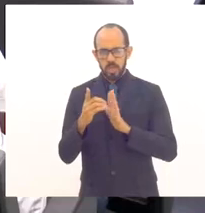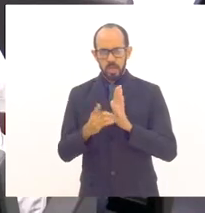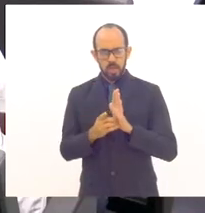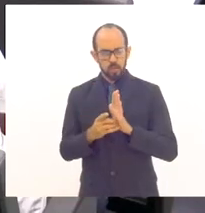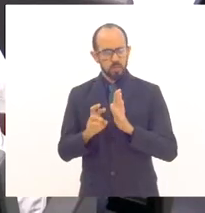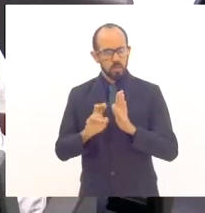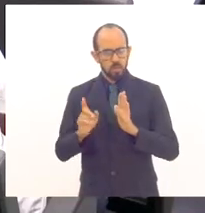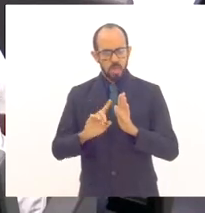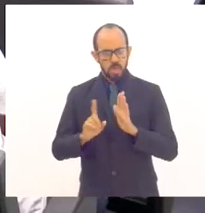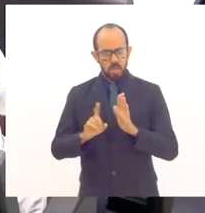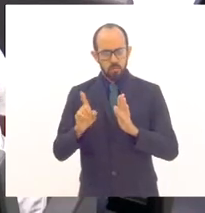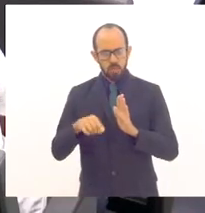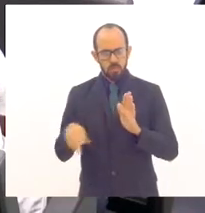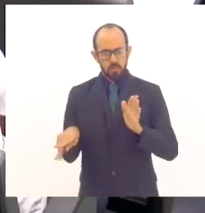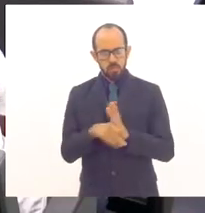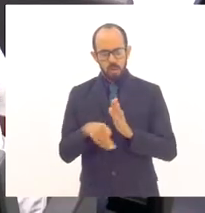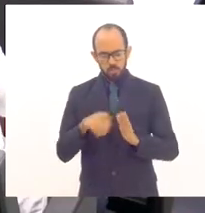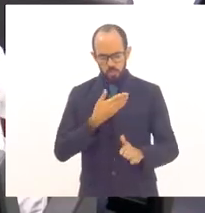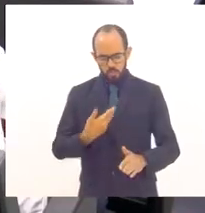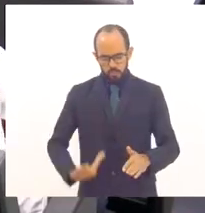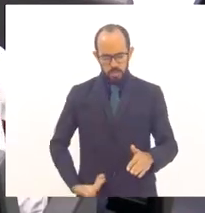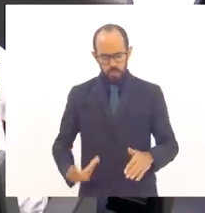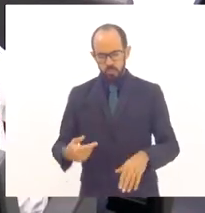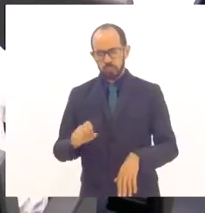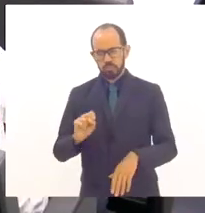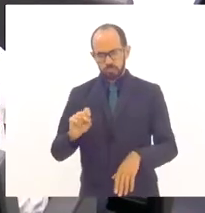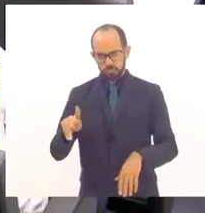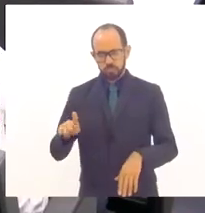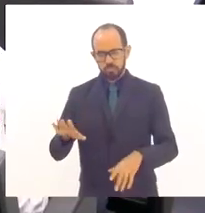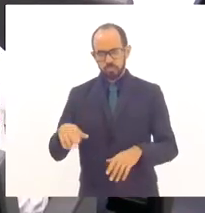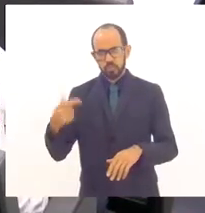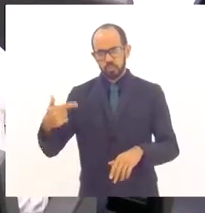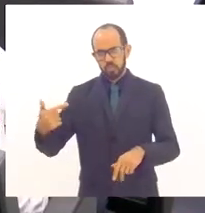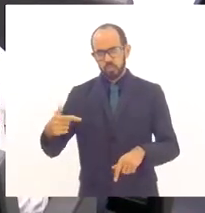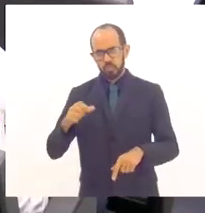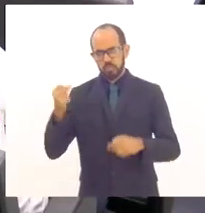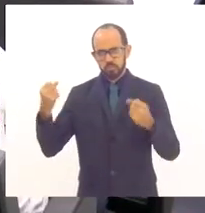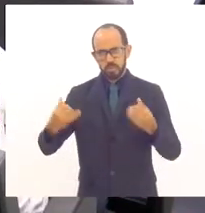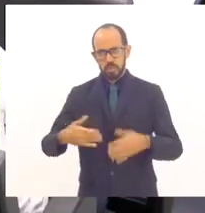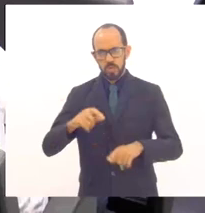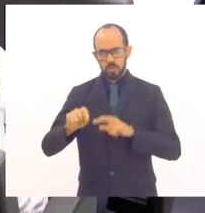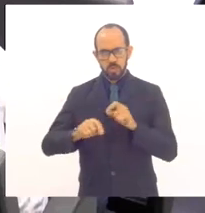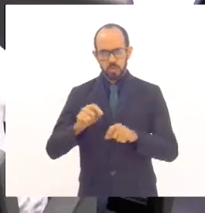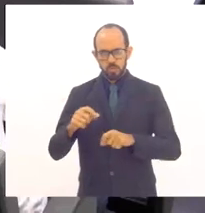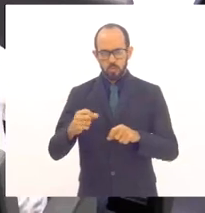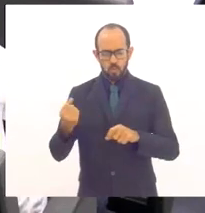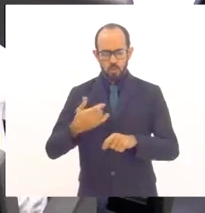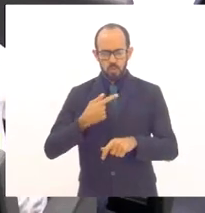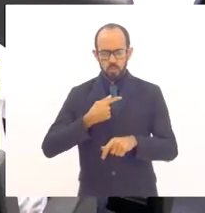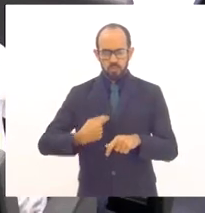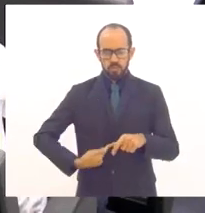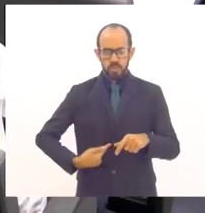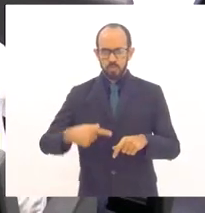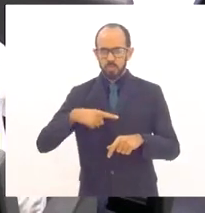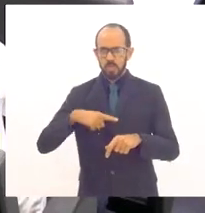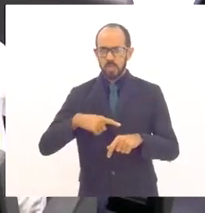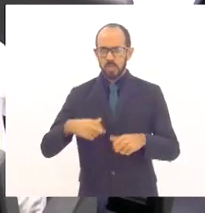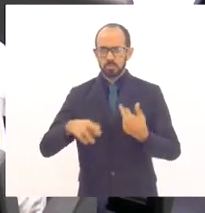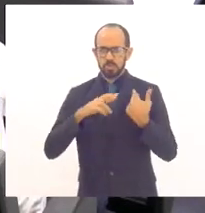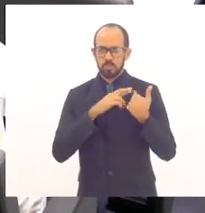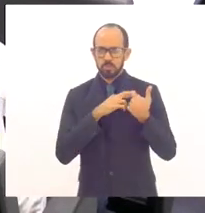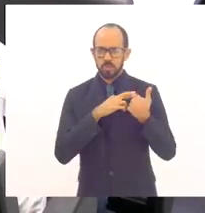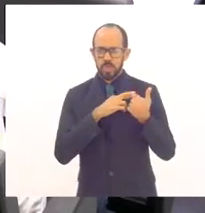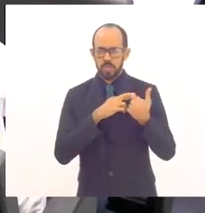governo. Isso é atribuição do governo, tá? Segundo, dizer que quando o governo tem a responsabilidade